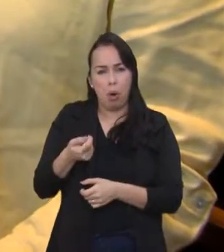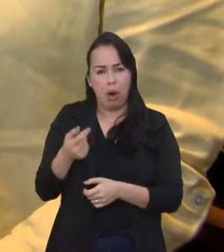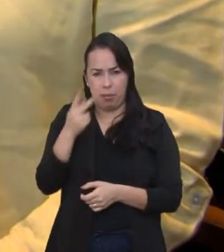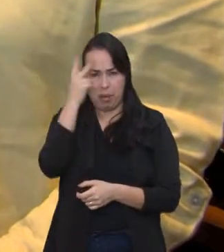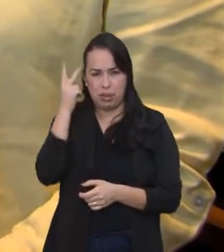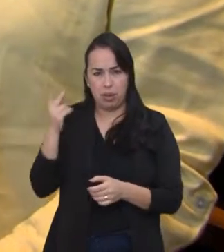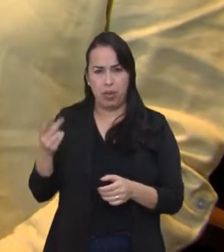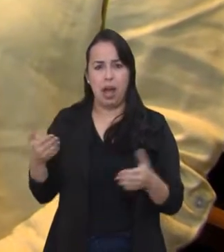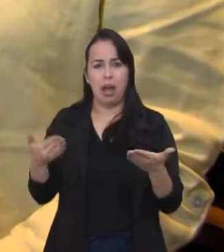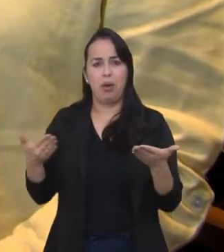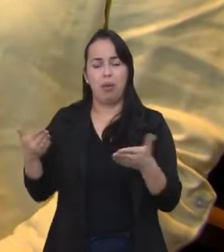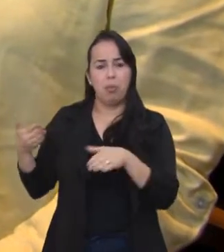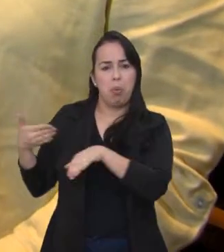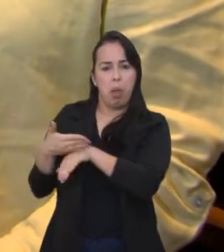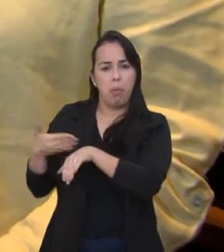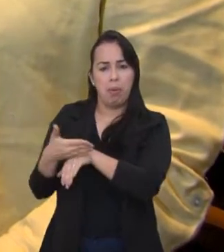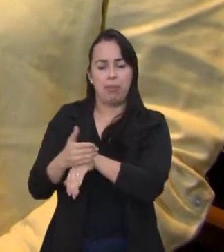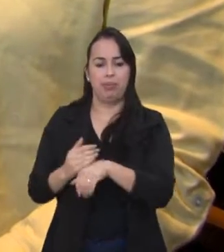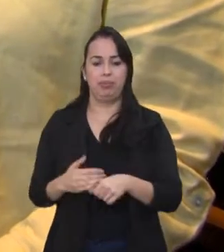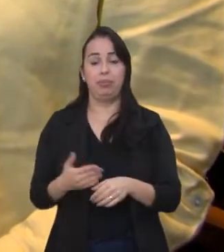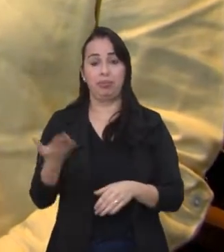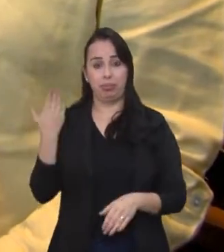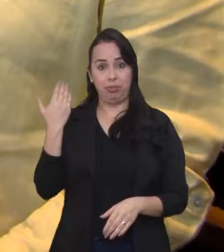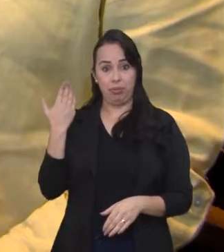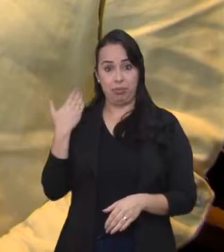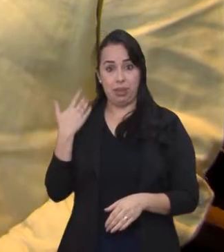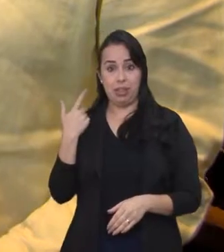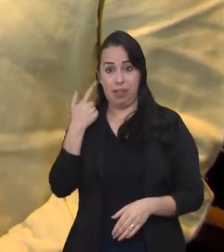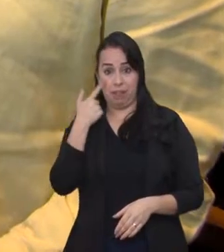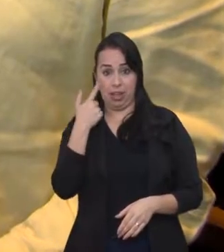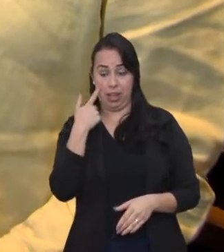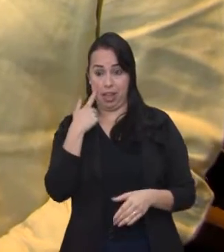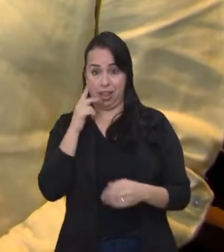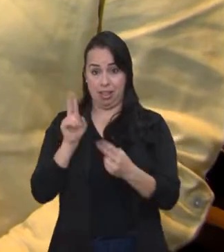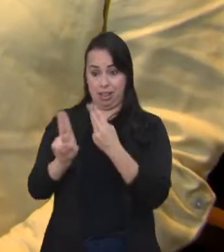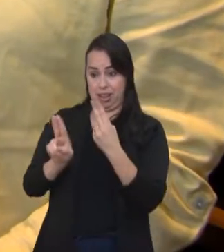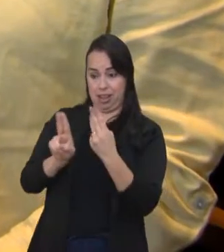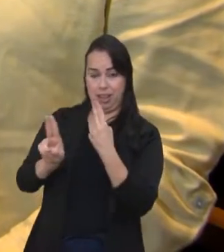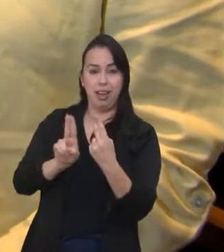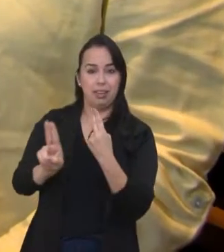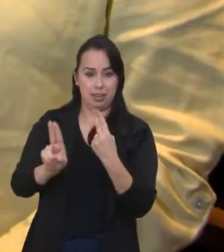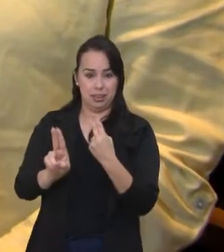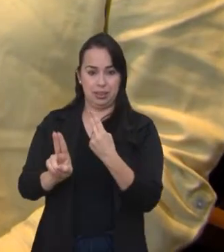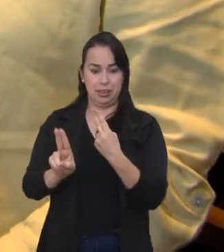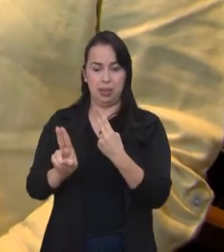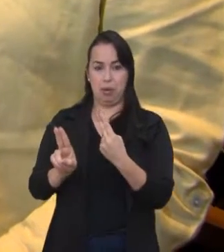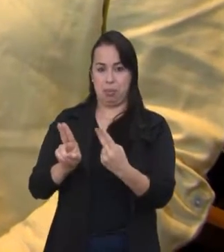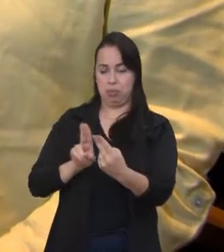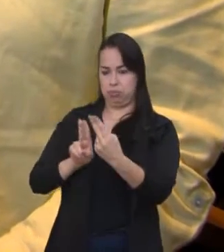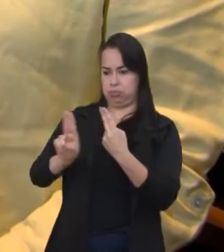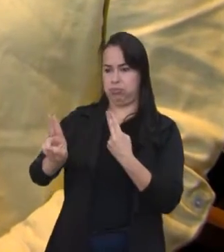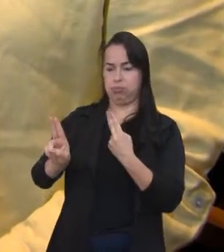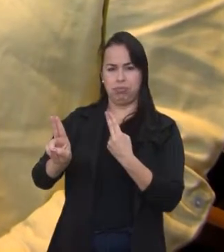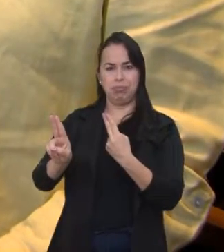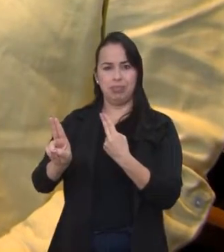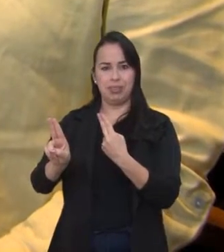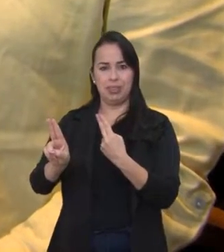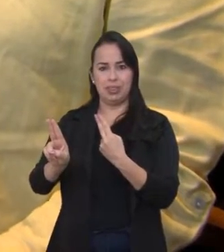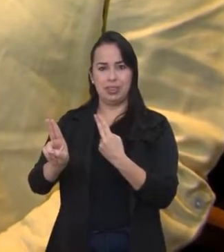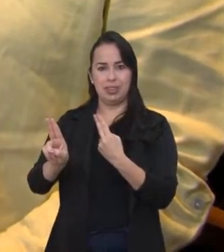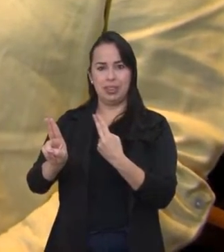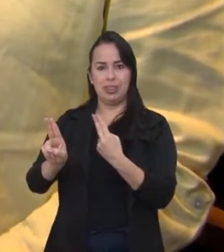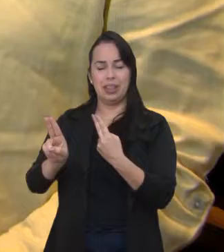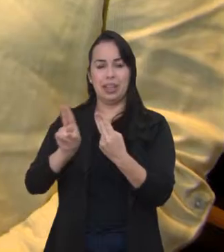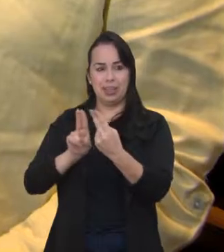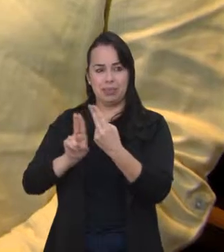bom para todo mundo. Antigamente, se você olhasse a Avenida Anchieta, ela ia e via, ela era duas mãos, né? Uma que ia, outra que vinha, era o famoso pôr do